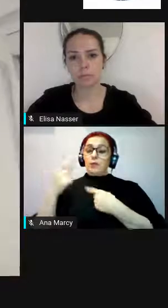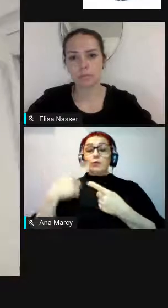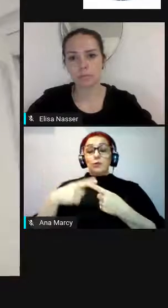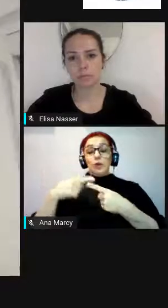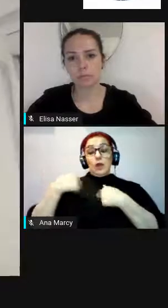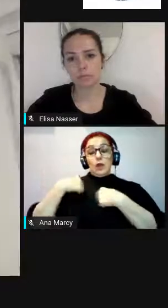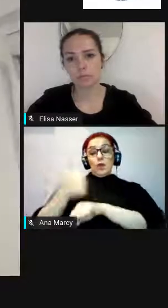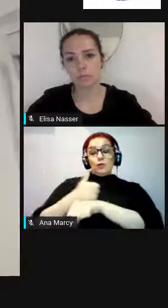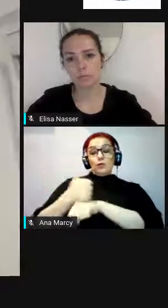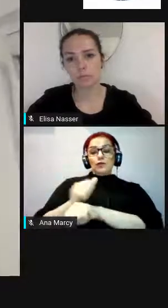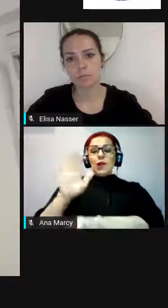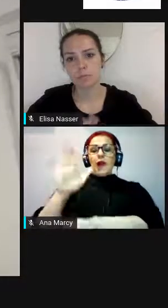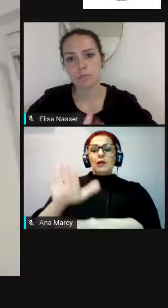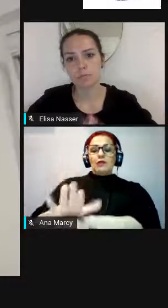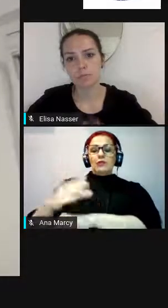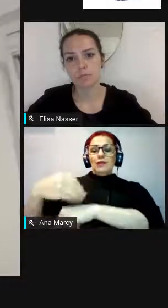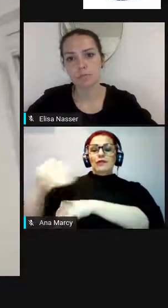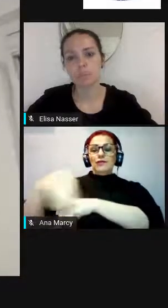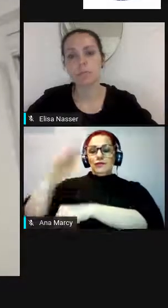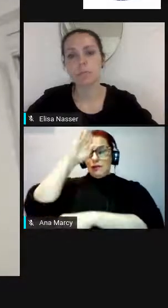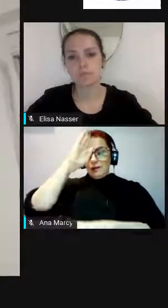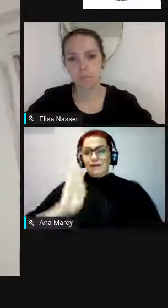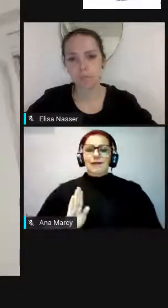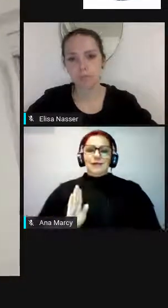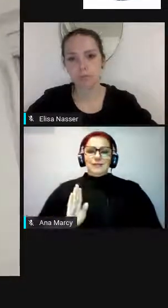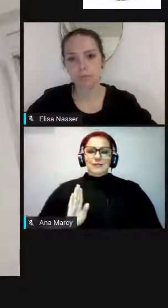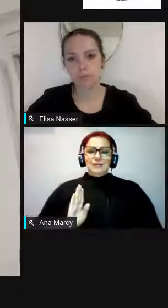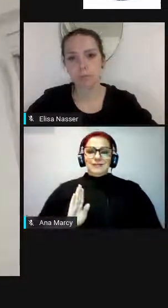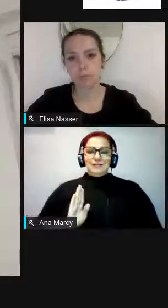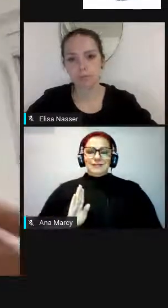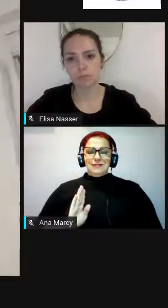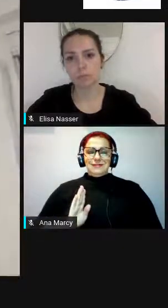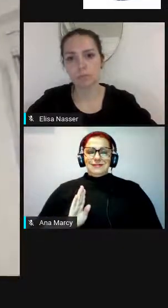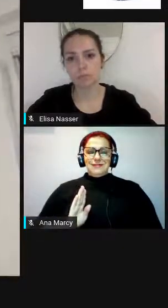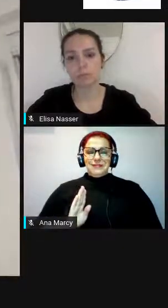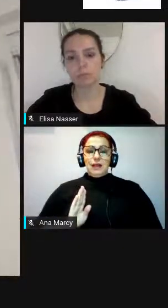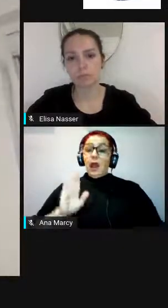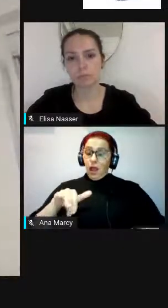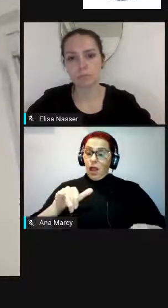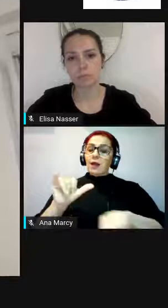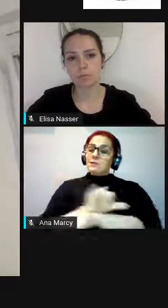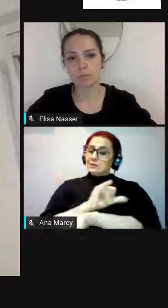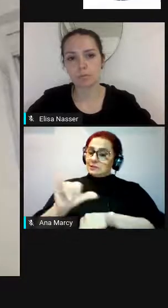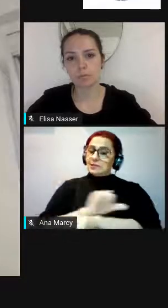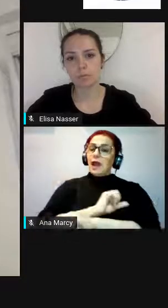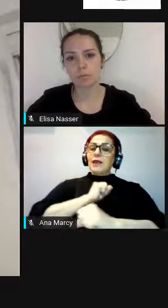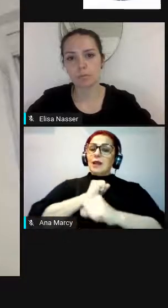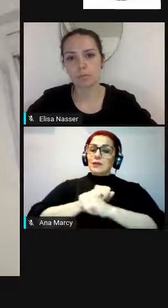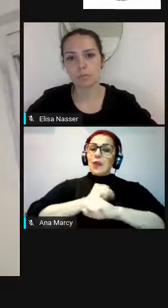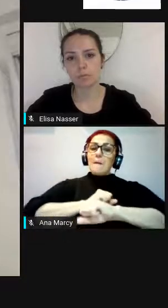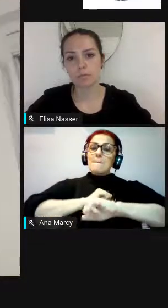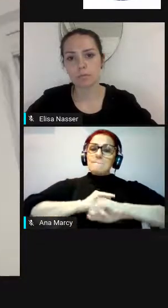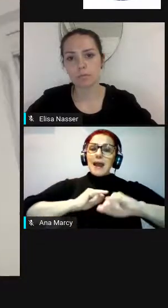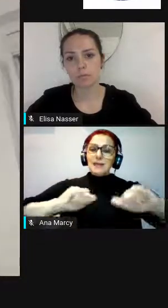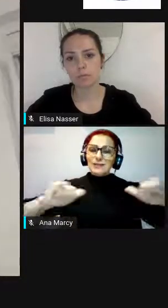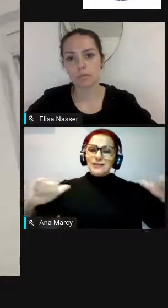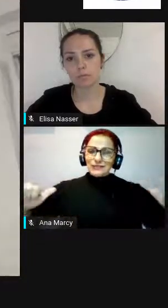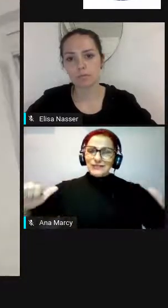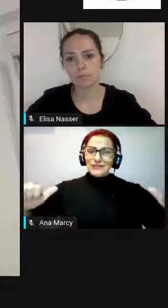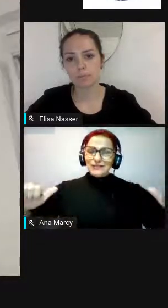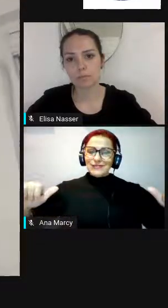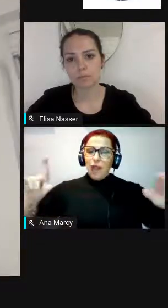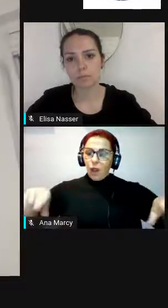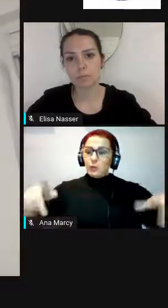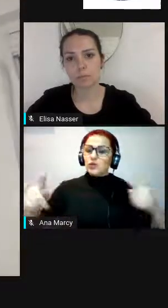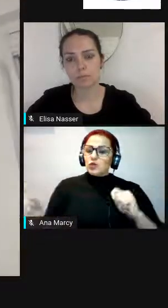porque o Fabiana ajudou ele no momento em que ele precisava Então isso é uma estratégia de marketing né que a gente pode fazer e dominar essas